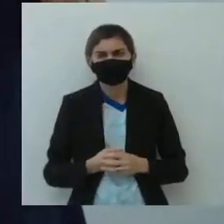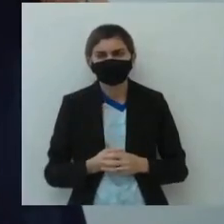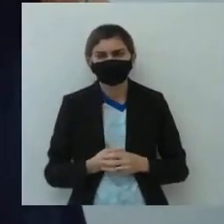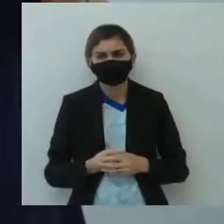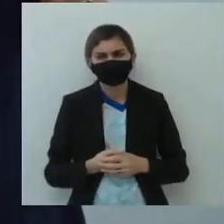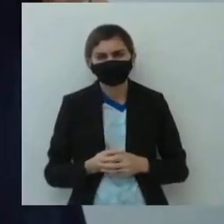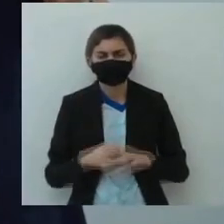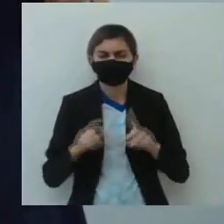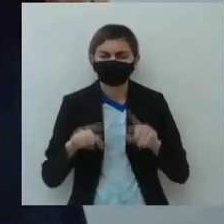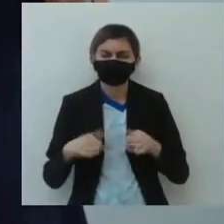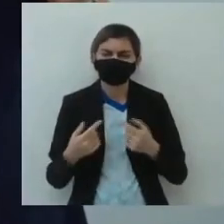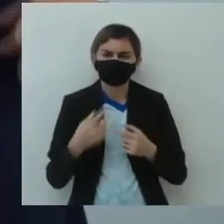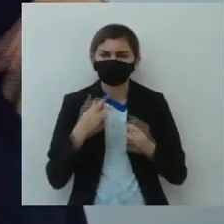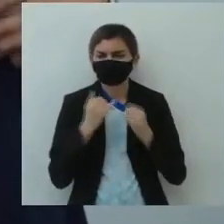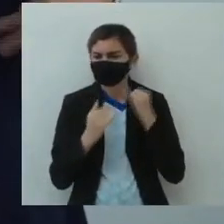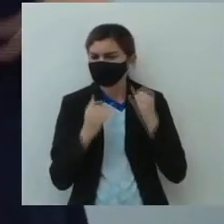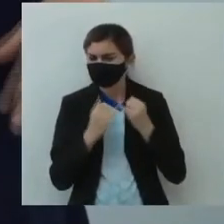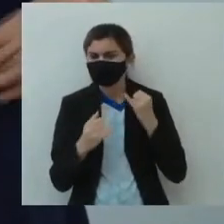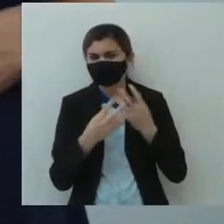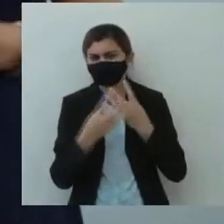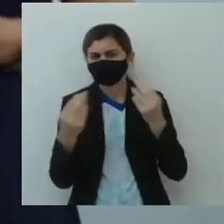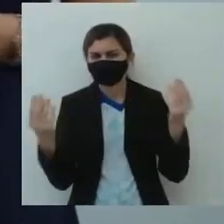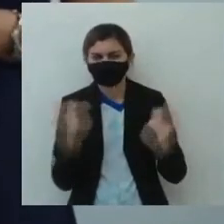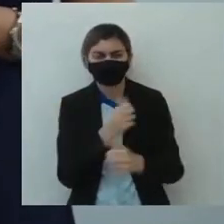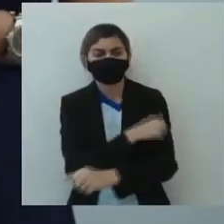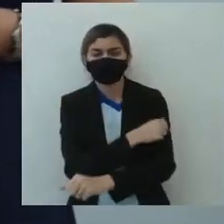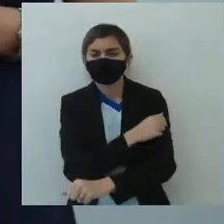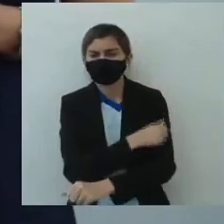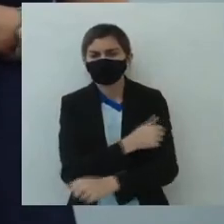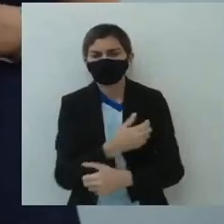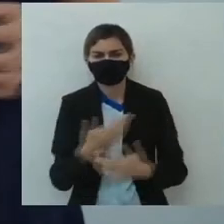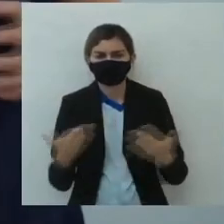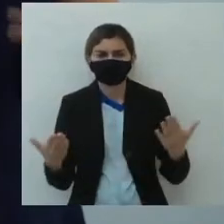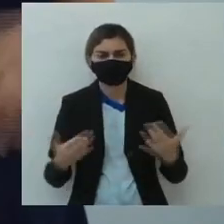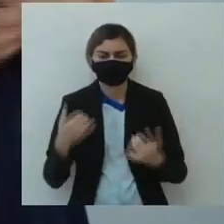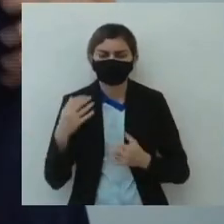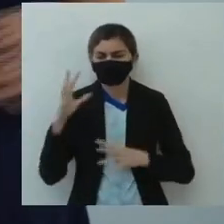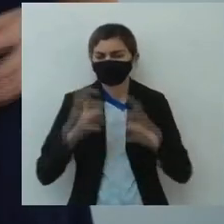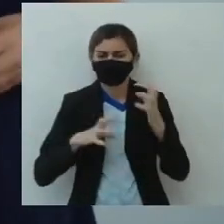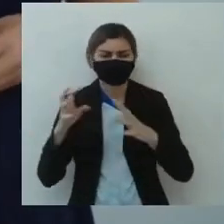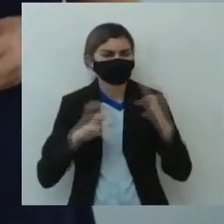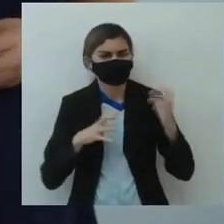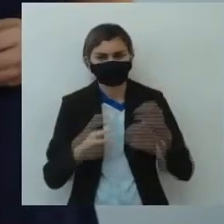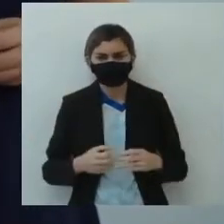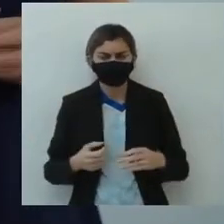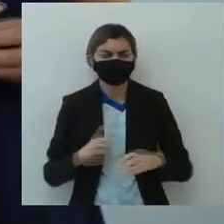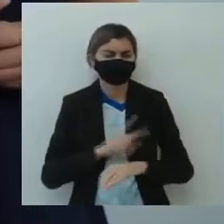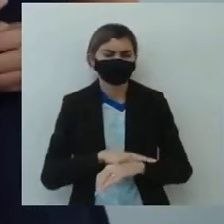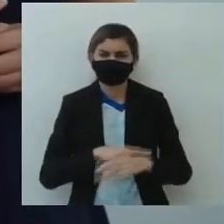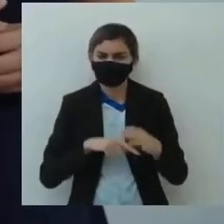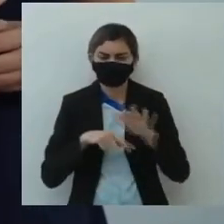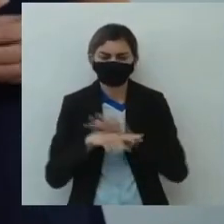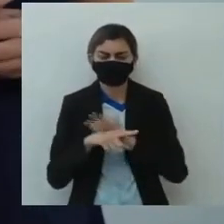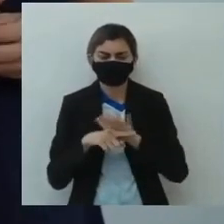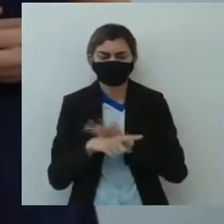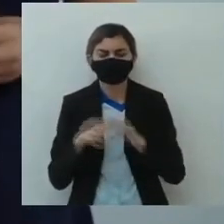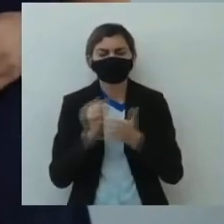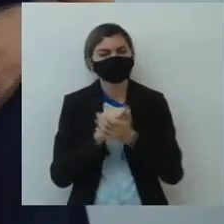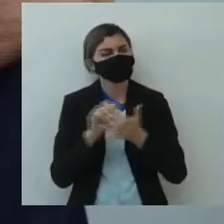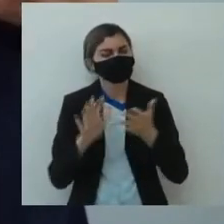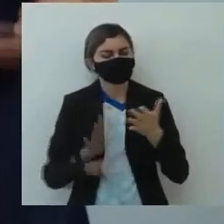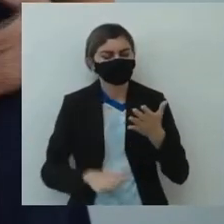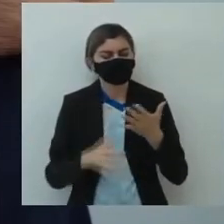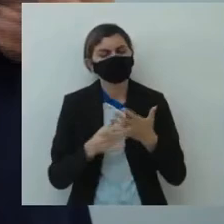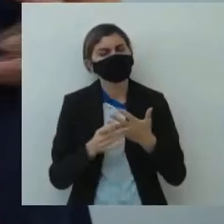e semelhantemente os estudantes Eles brigam né Na hora do do exame ou da tarefa